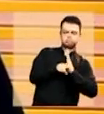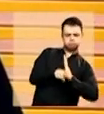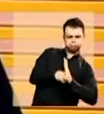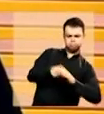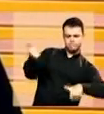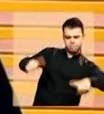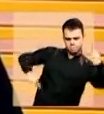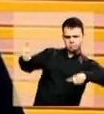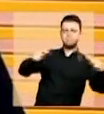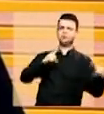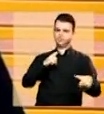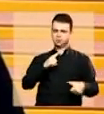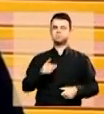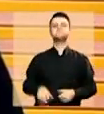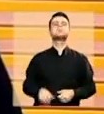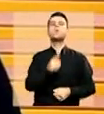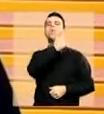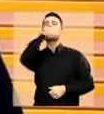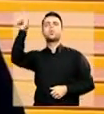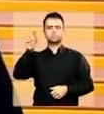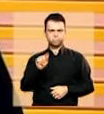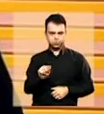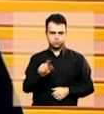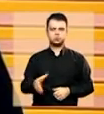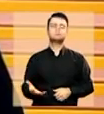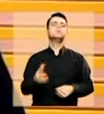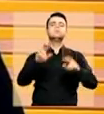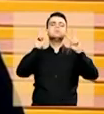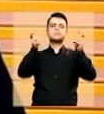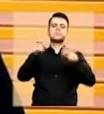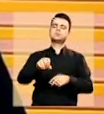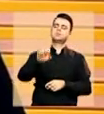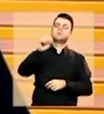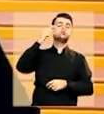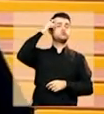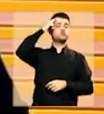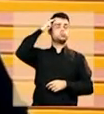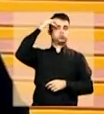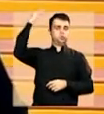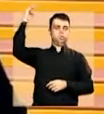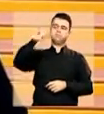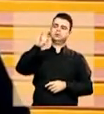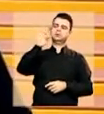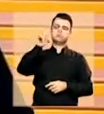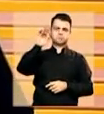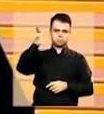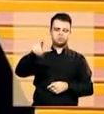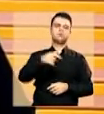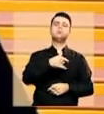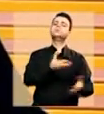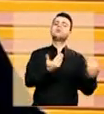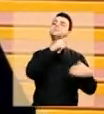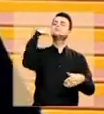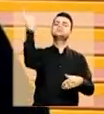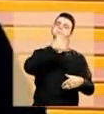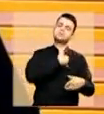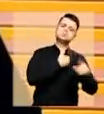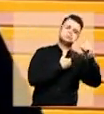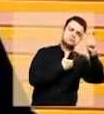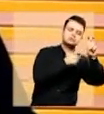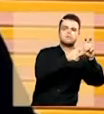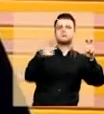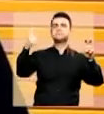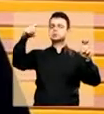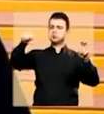Sonho Internacional. O Sonho Internacional também para jovens de 15 anos e meio até 19 anos. São, numa